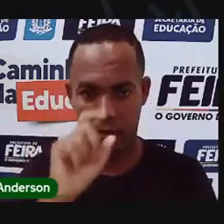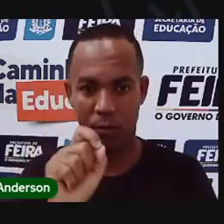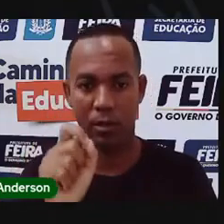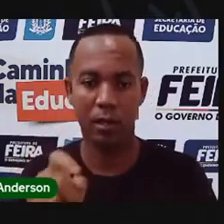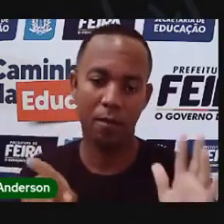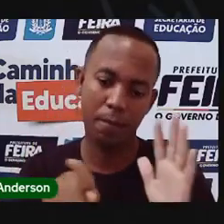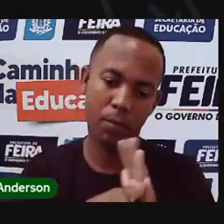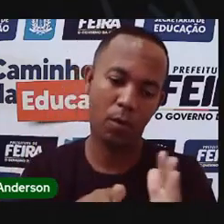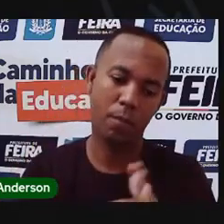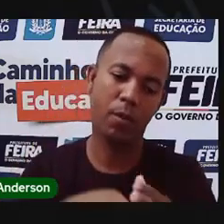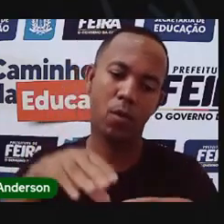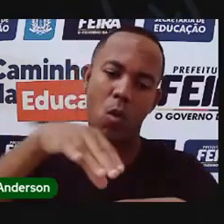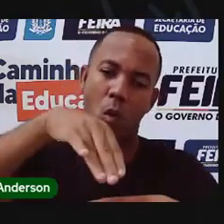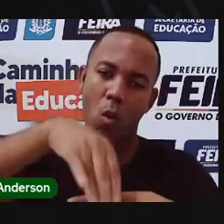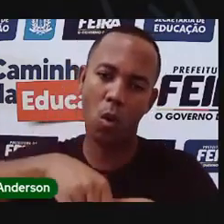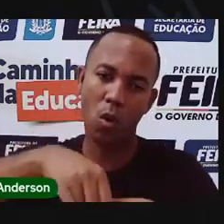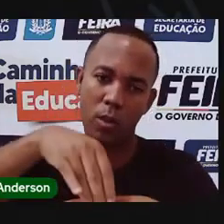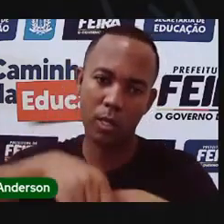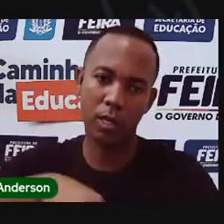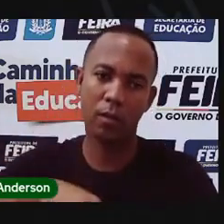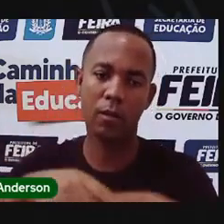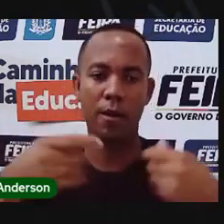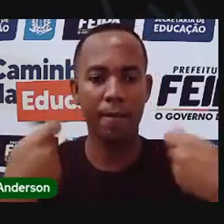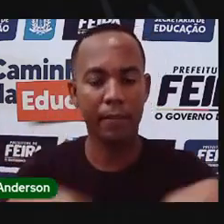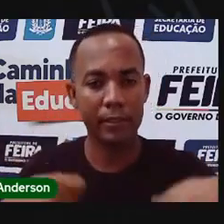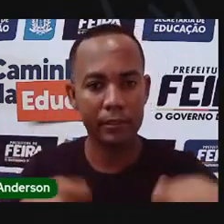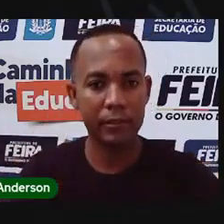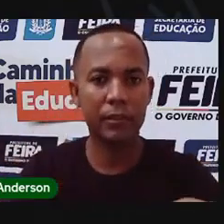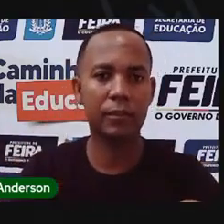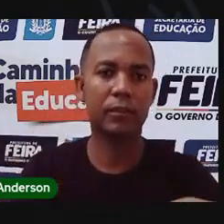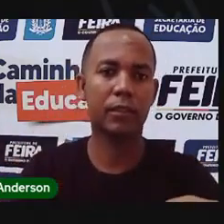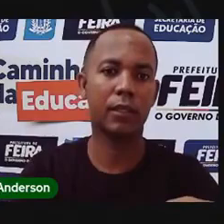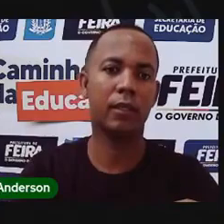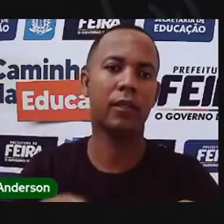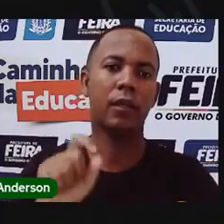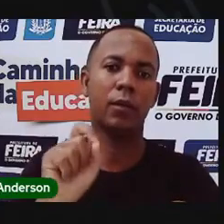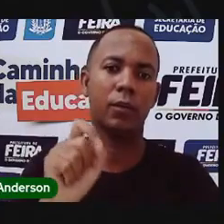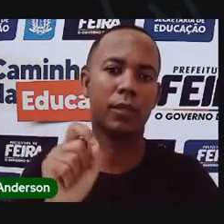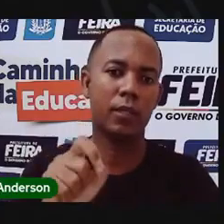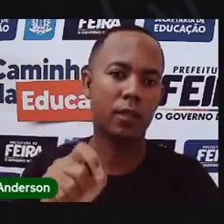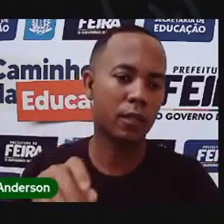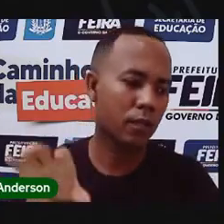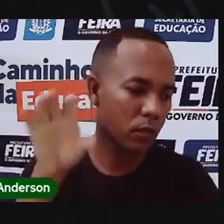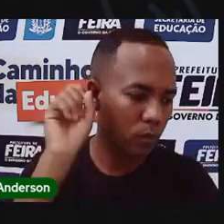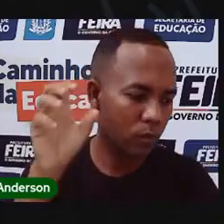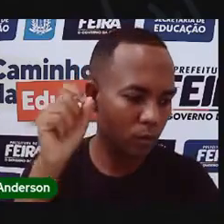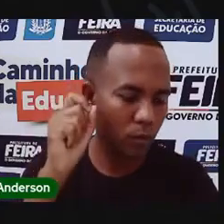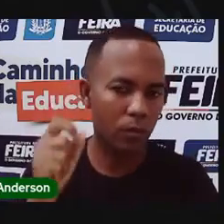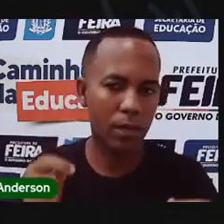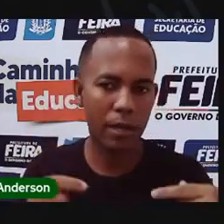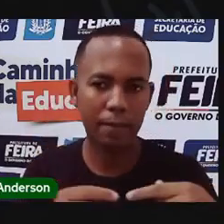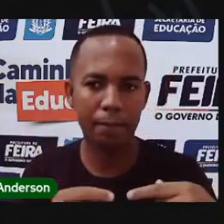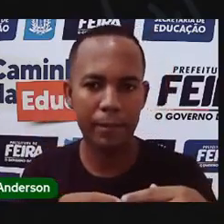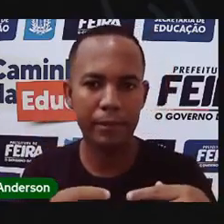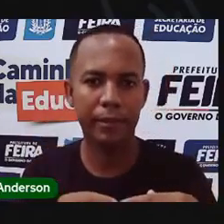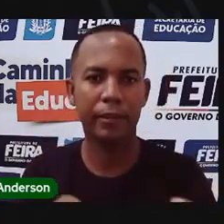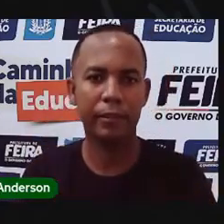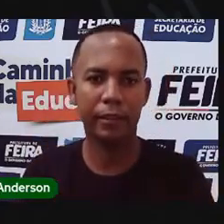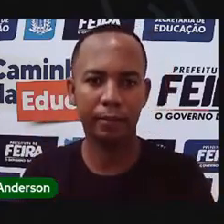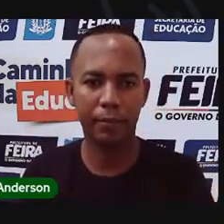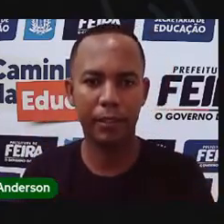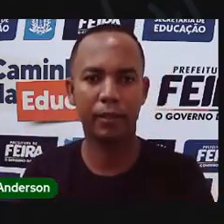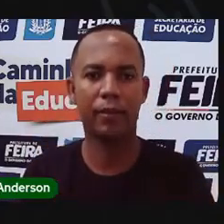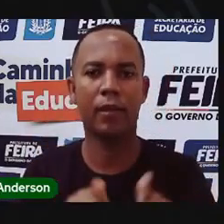cordel. Ele precisa desse som, ele precisa dessas rimas para se caracterizar como, de fato,